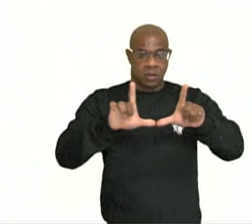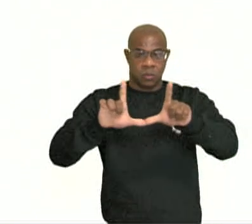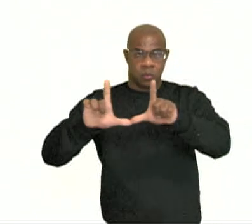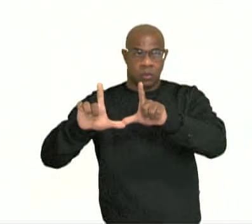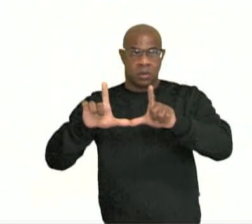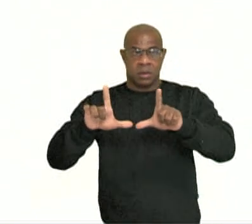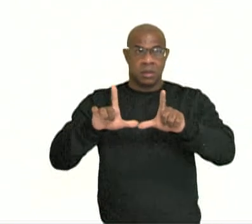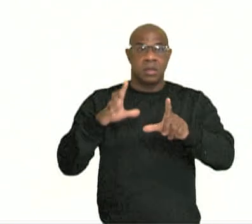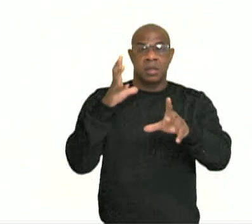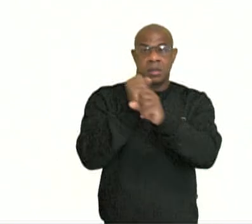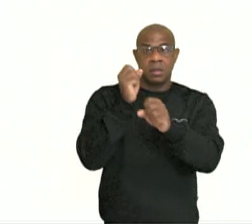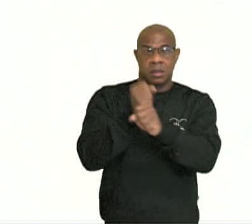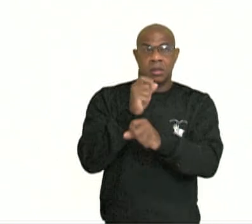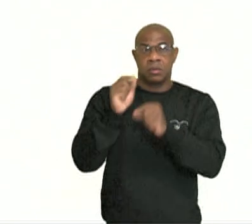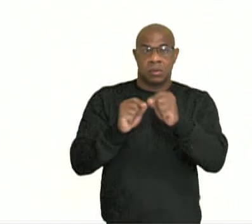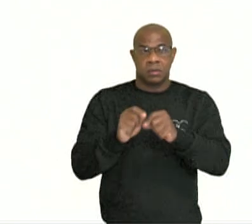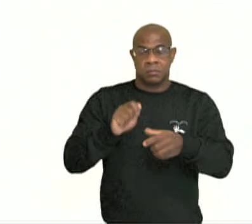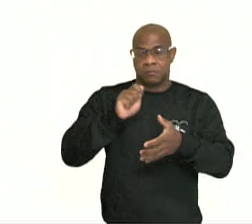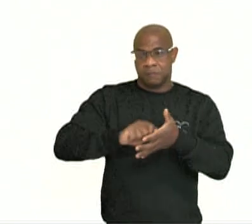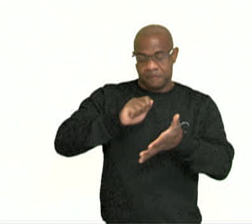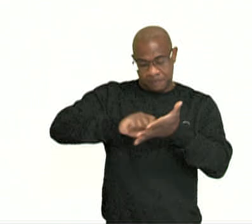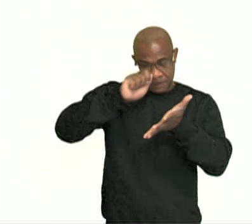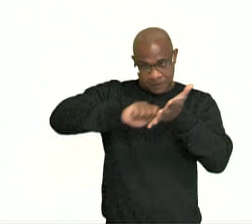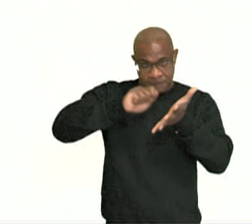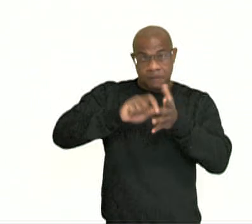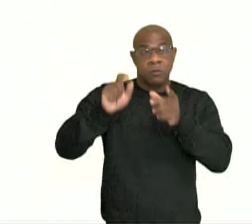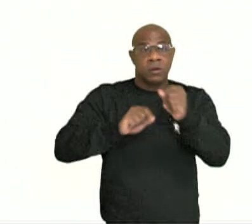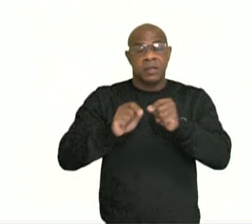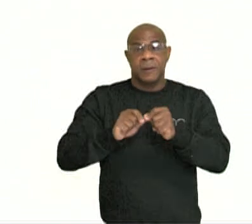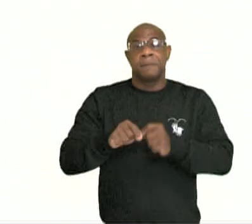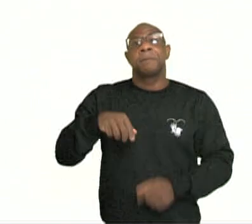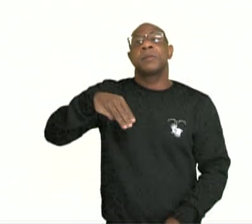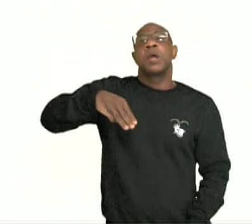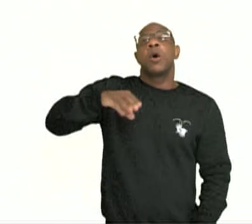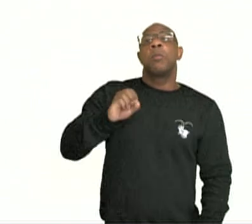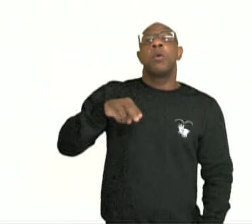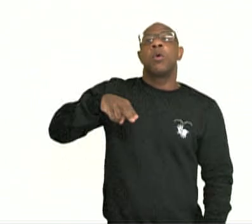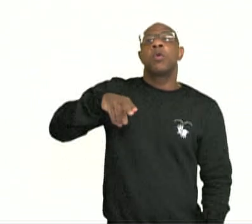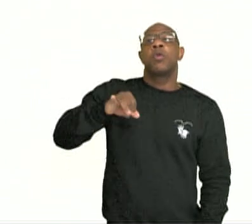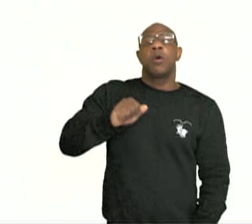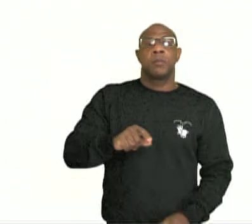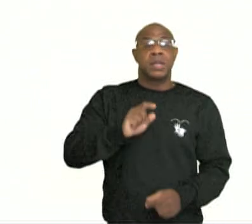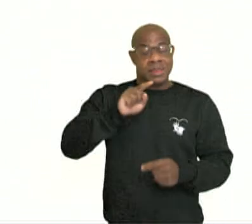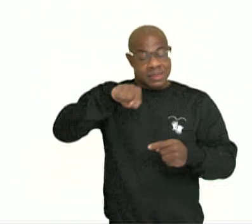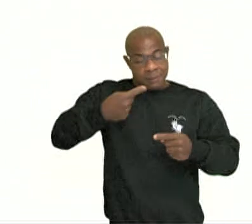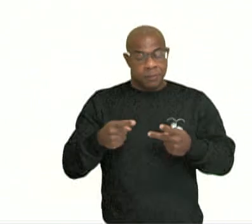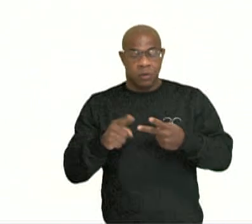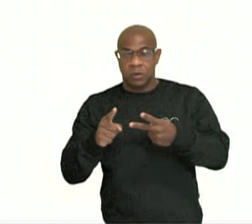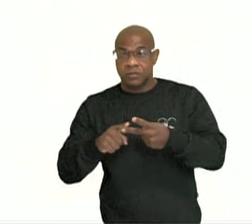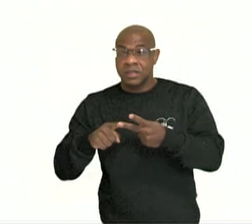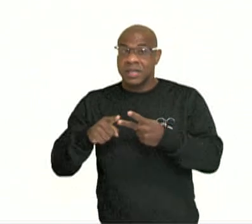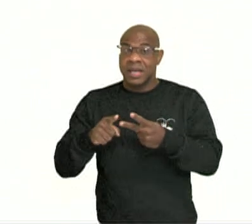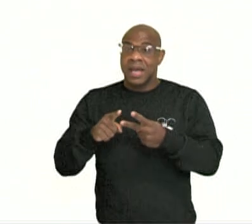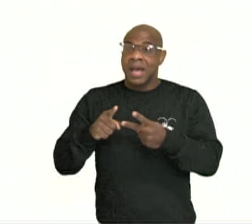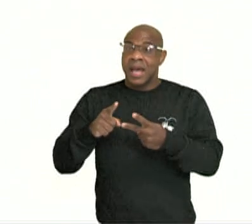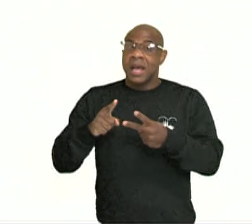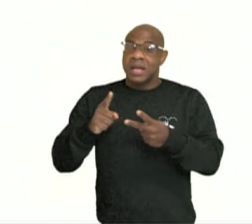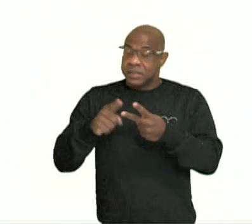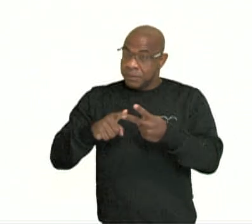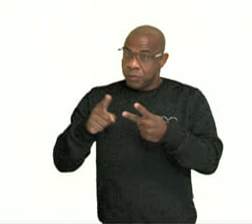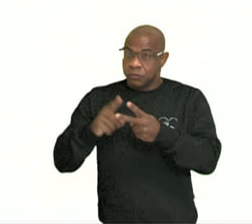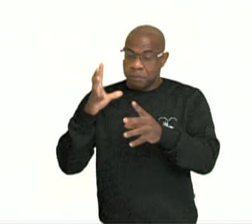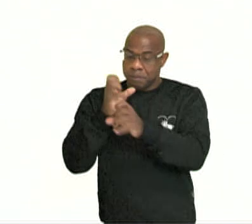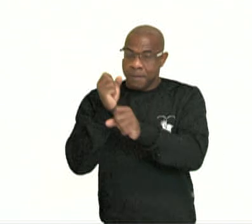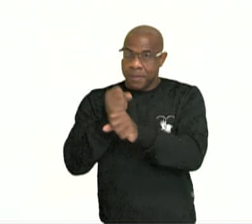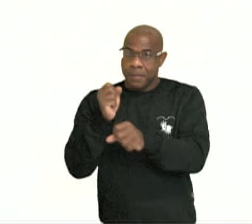potenciação de monômios. Depois, resolva as potências que você escreveu. Por que nós vamos